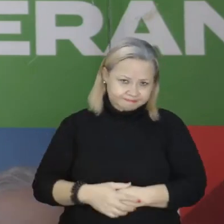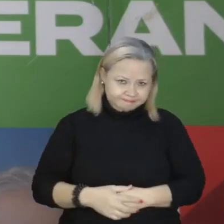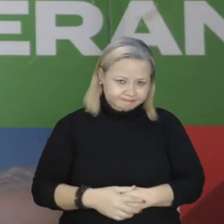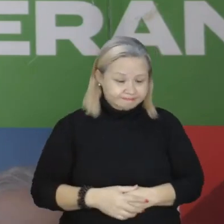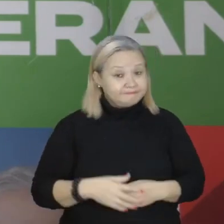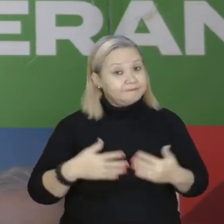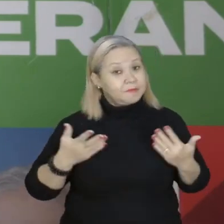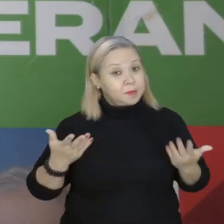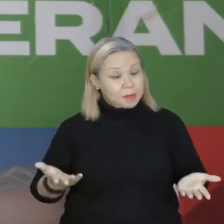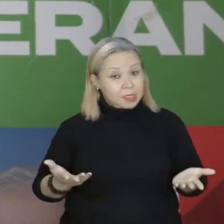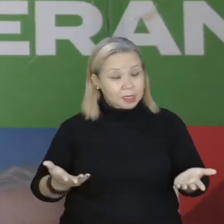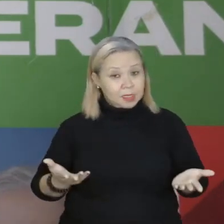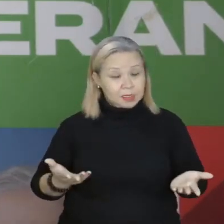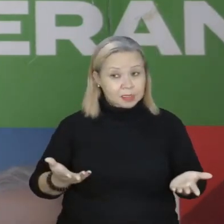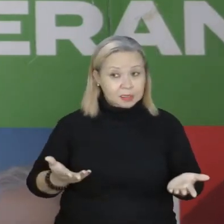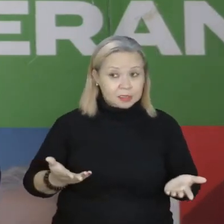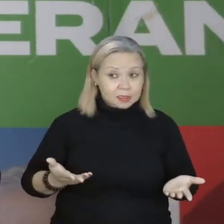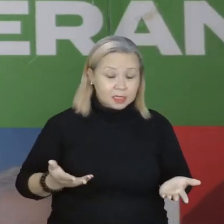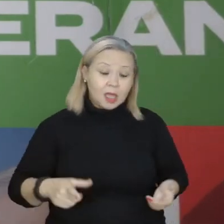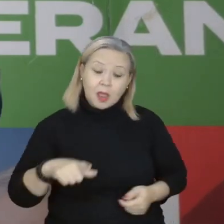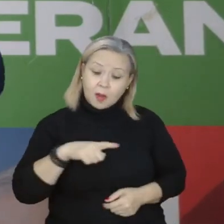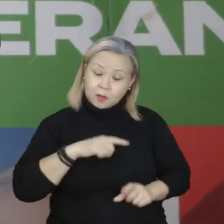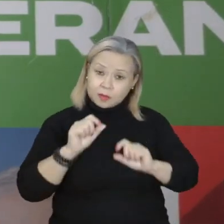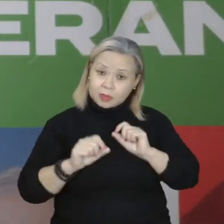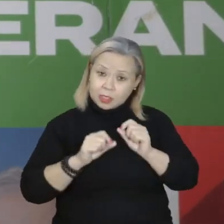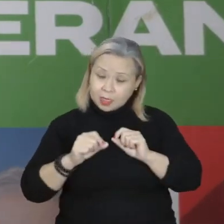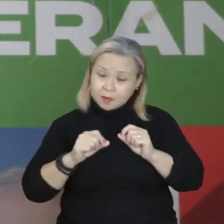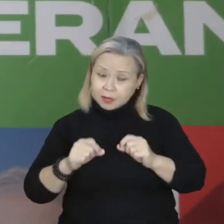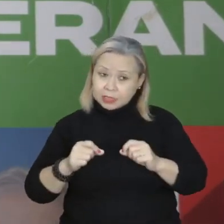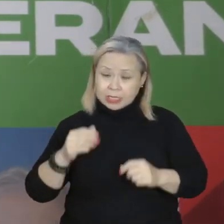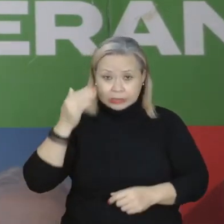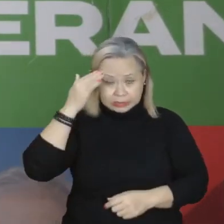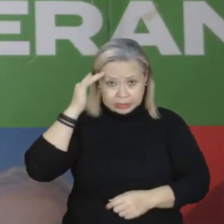Então, meu caro, nós temos que ter em conta o seguinte,